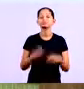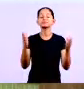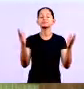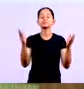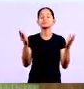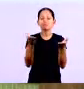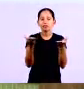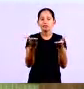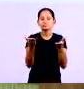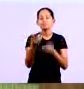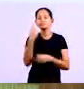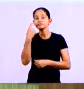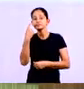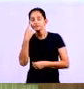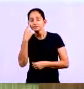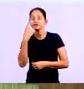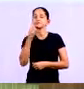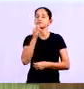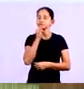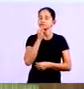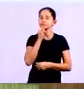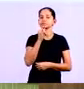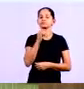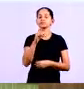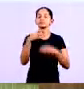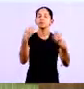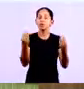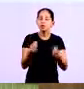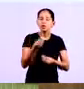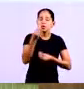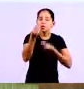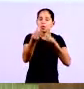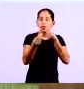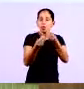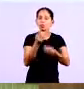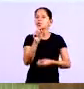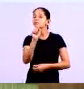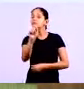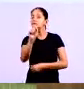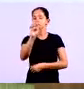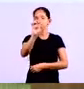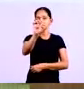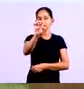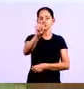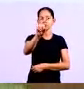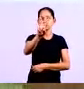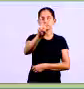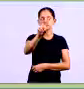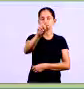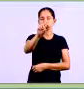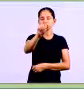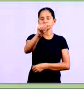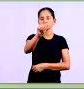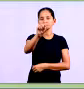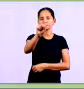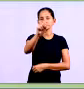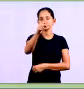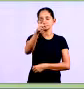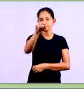Agora, a gente vai querer falar sobre o quê? Sobre o que é esse tal de evasão, o que é elisão e o que